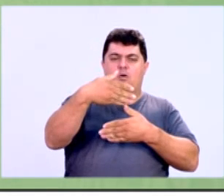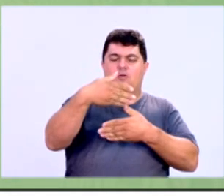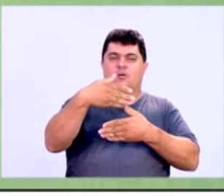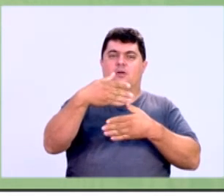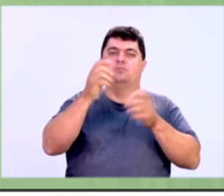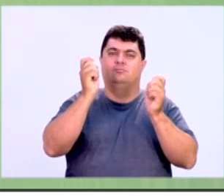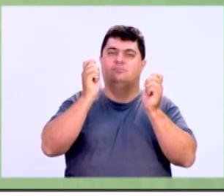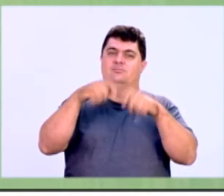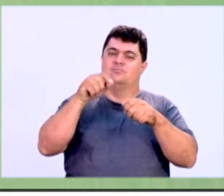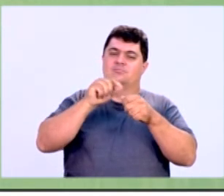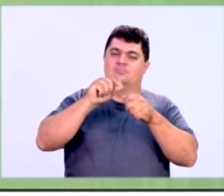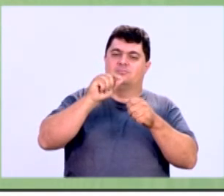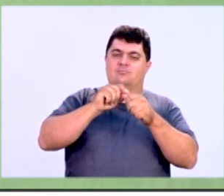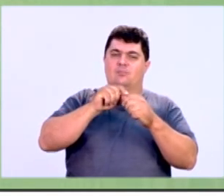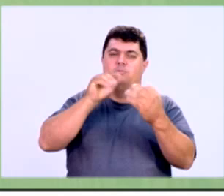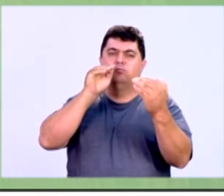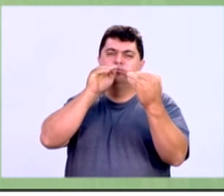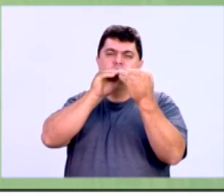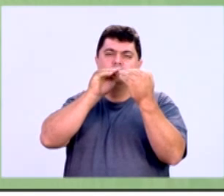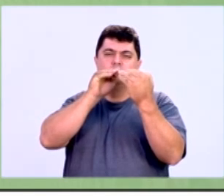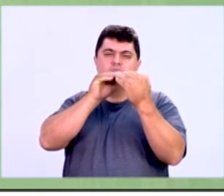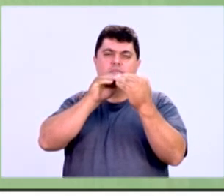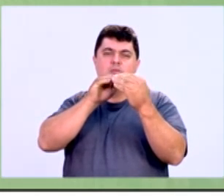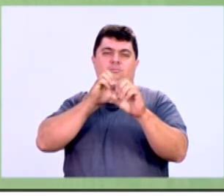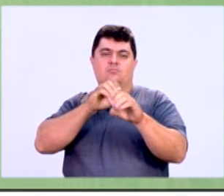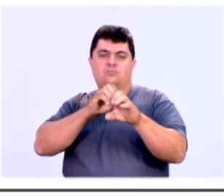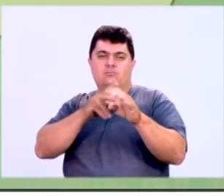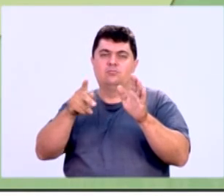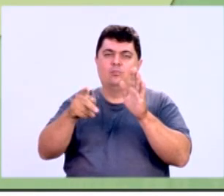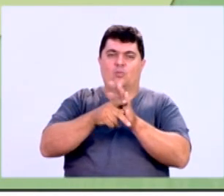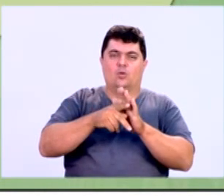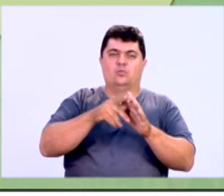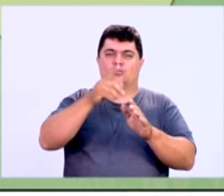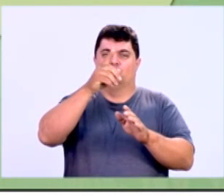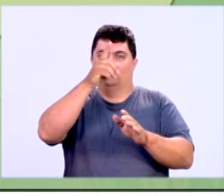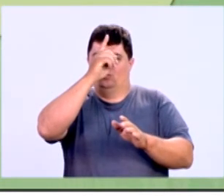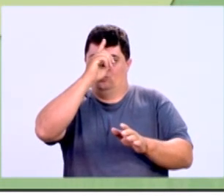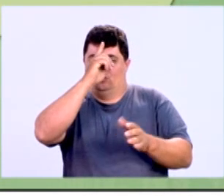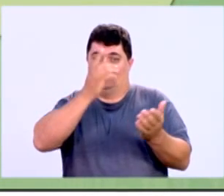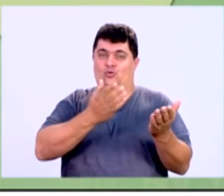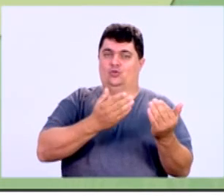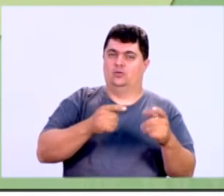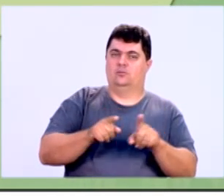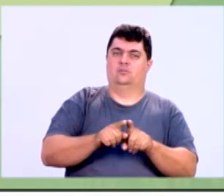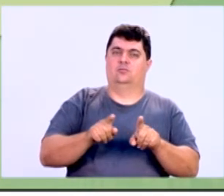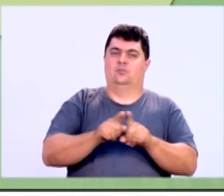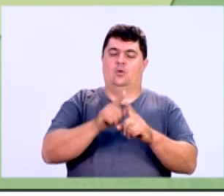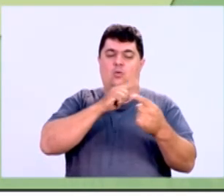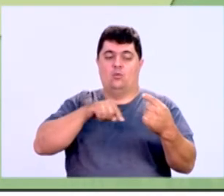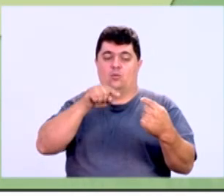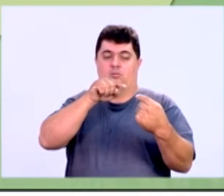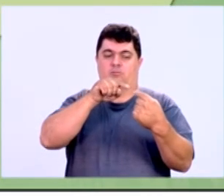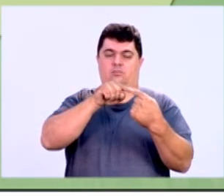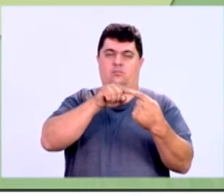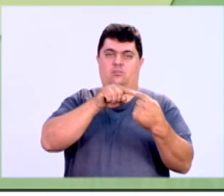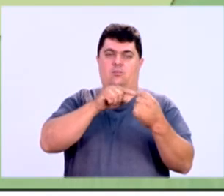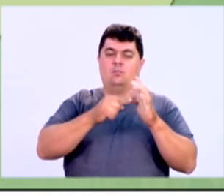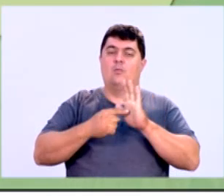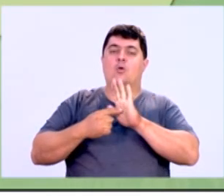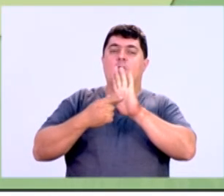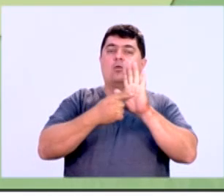ser aplicadas para a educação de jovens e adultos. Nossos objetivos serão apontar